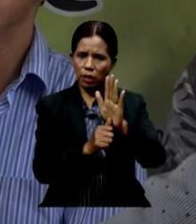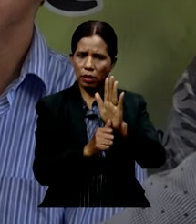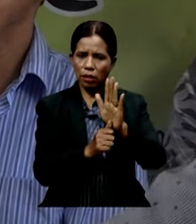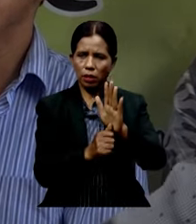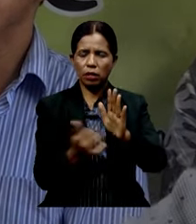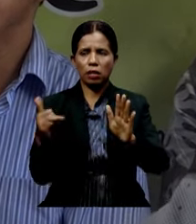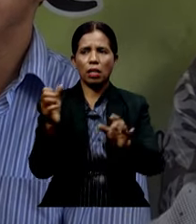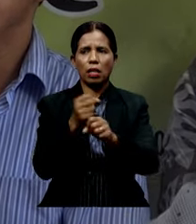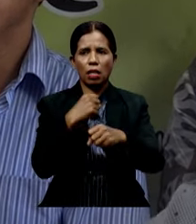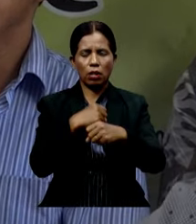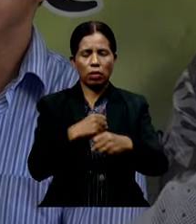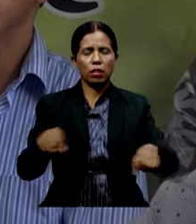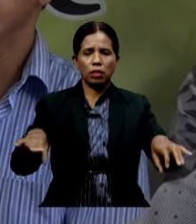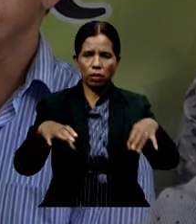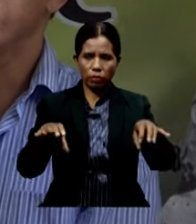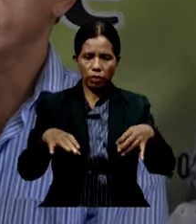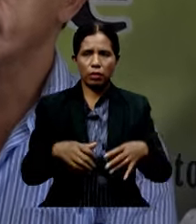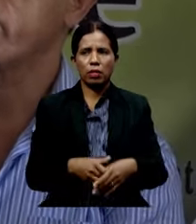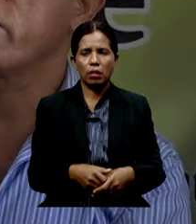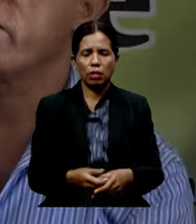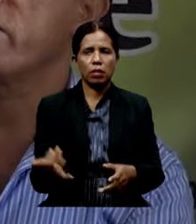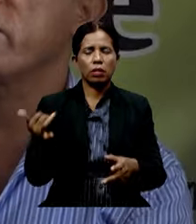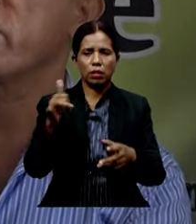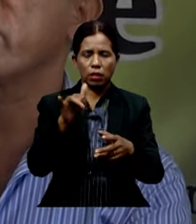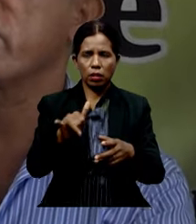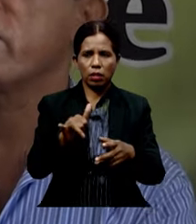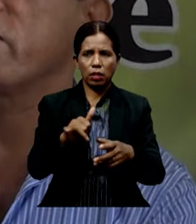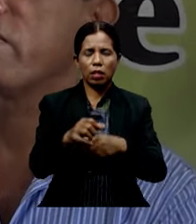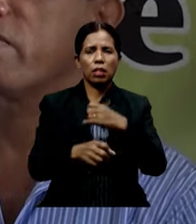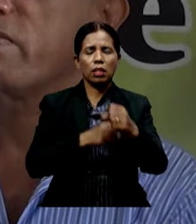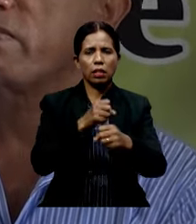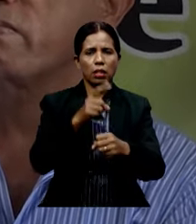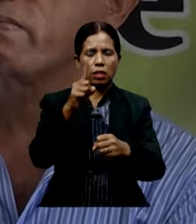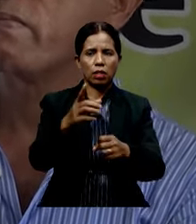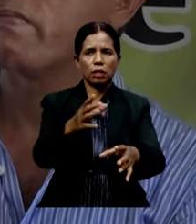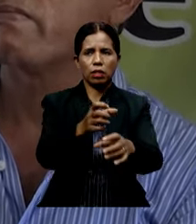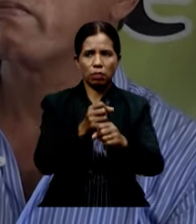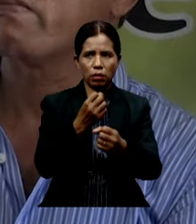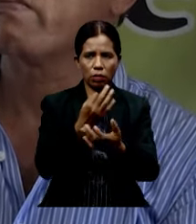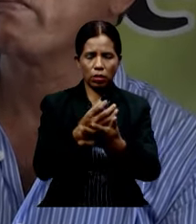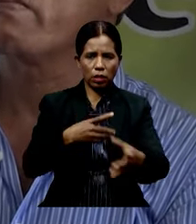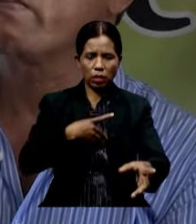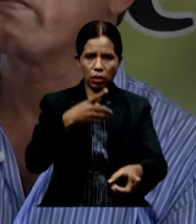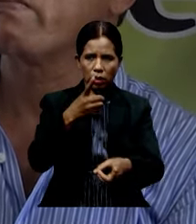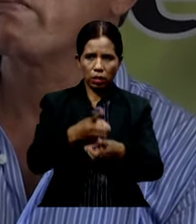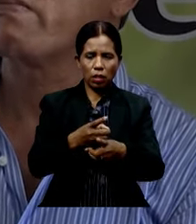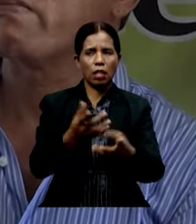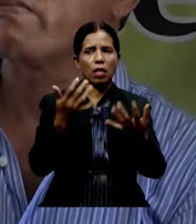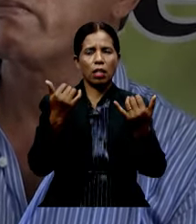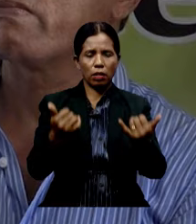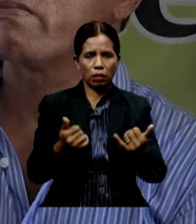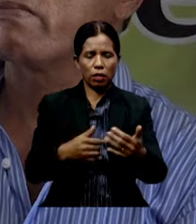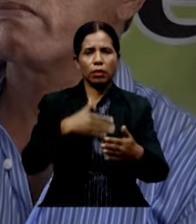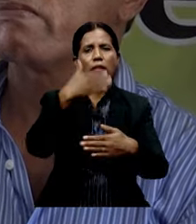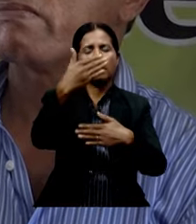halo ane sirene dever. E siramos durante Tinanira, siramos Simona, Sirene direito, mas agora o próximo